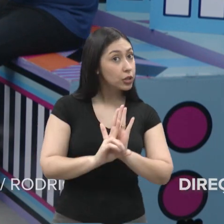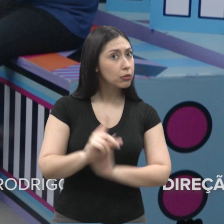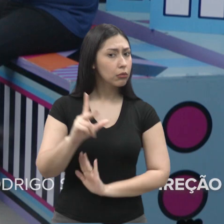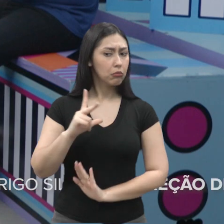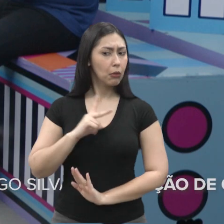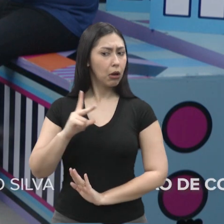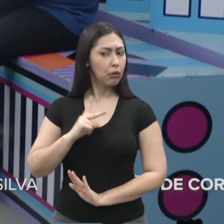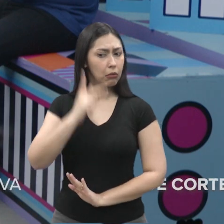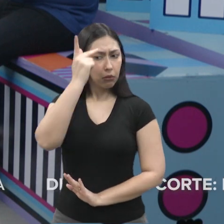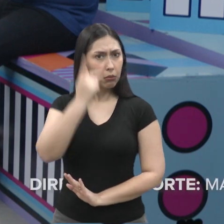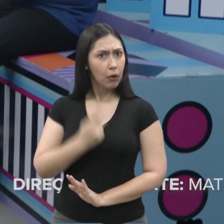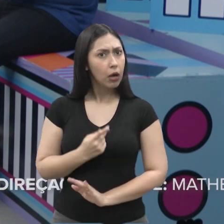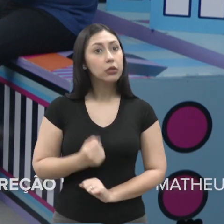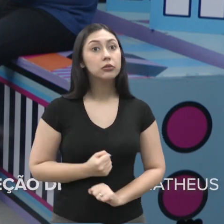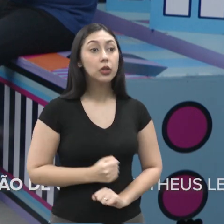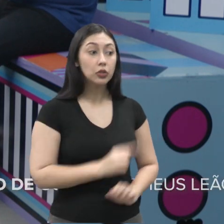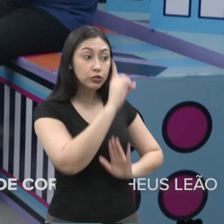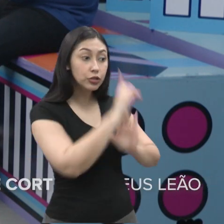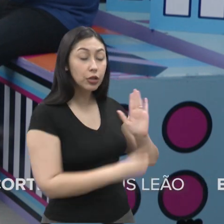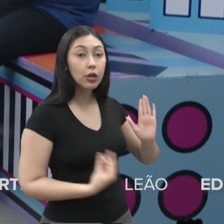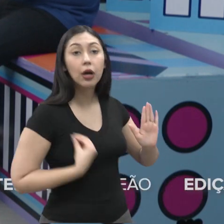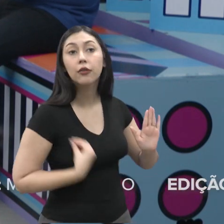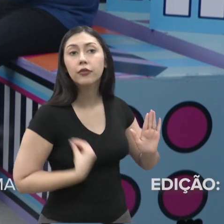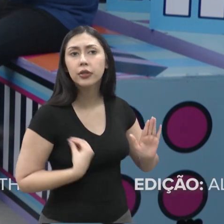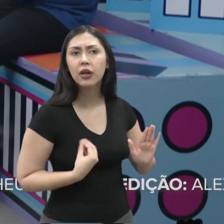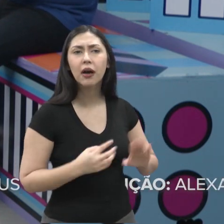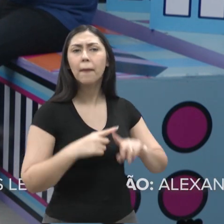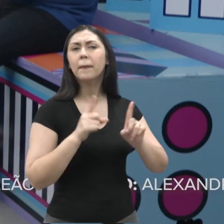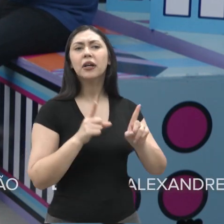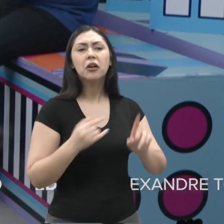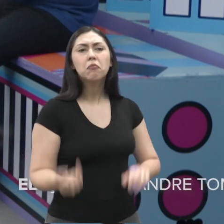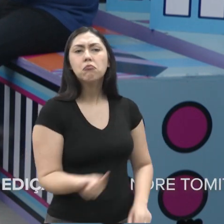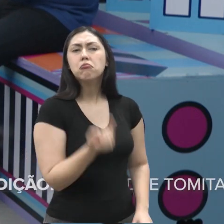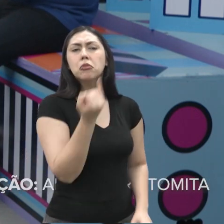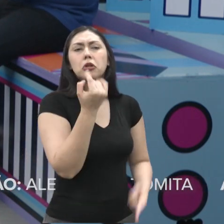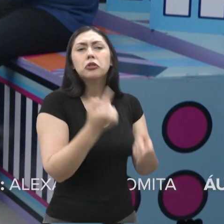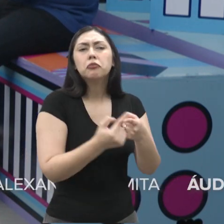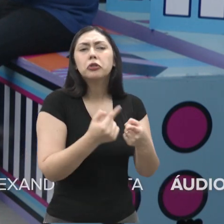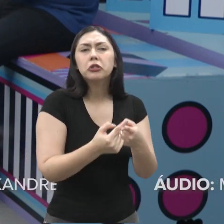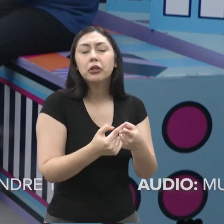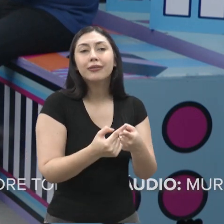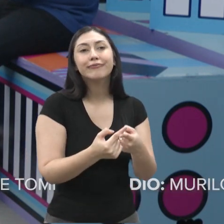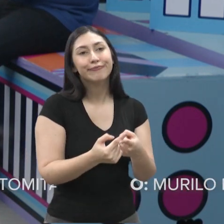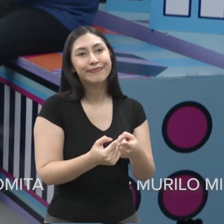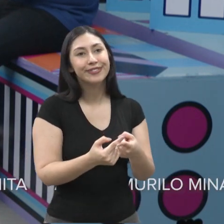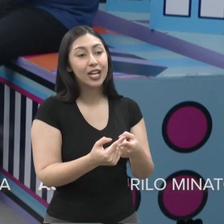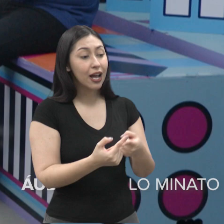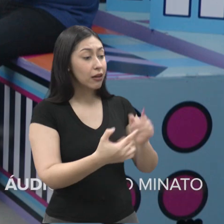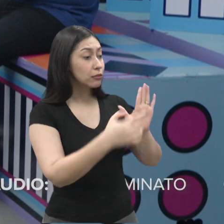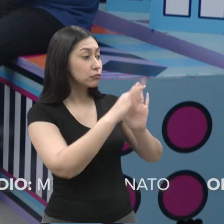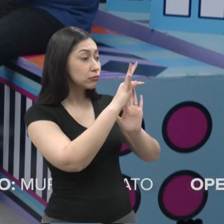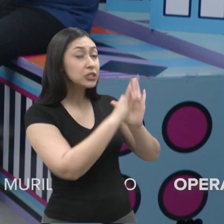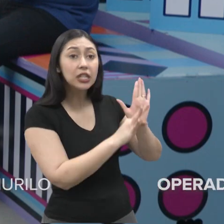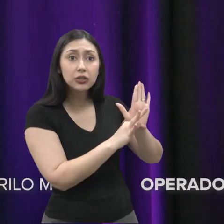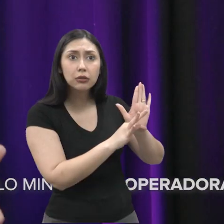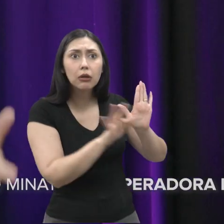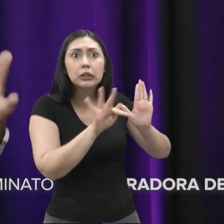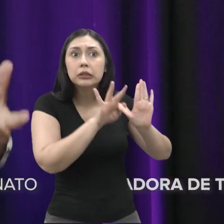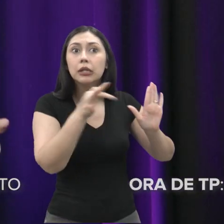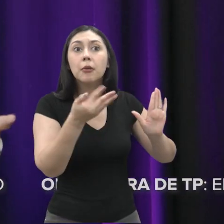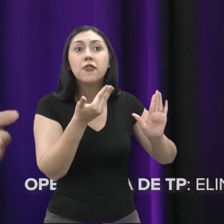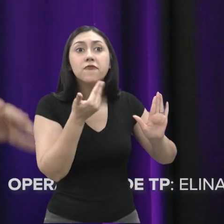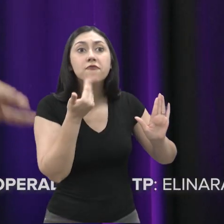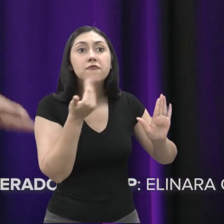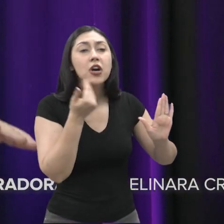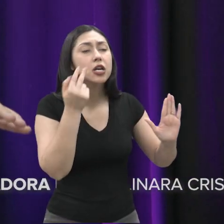sua privacidade, o direito à vida e por que tudo é importante. Então, é numa linguagem fácil para que em sala de aula as crianças já